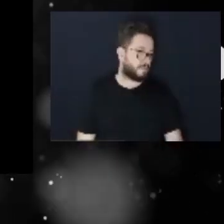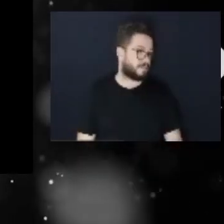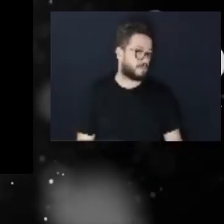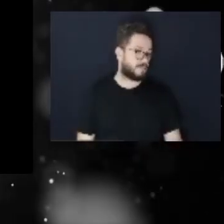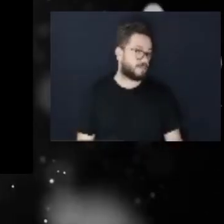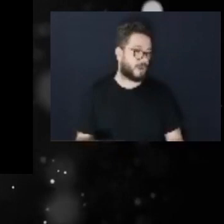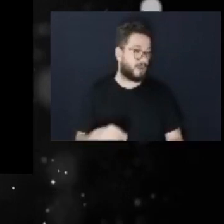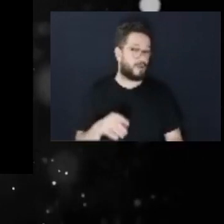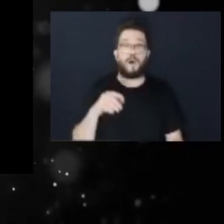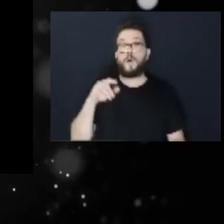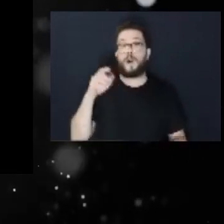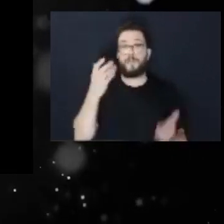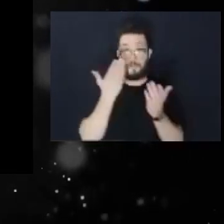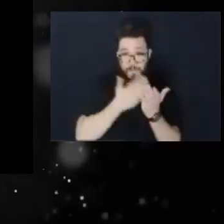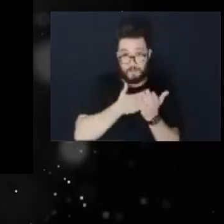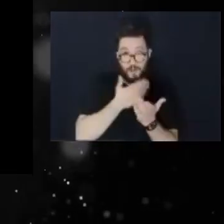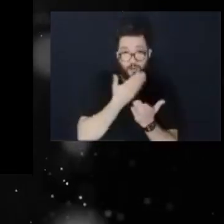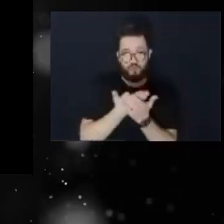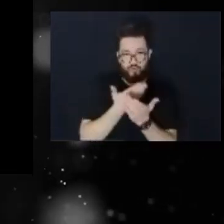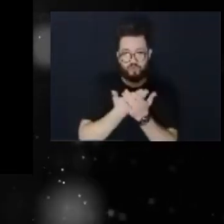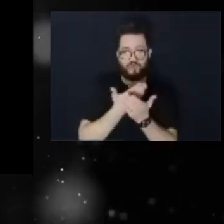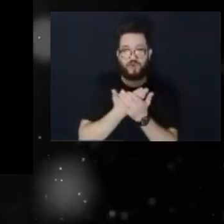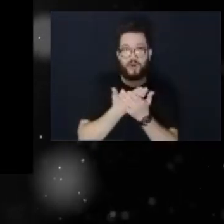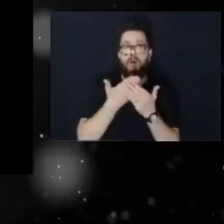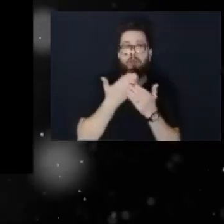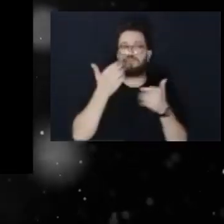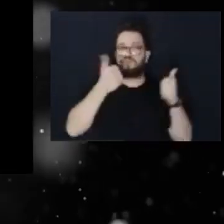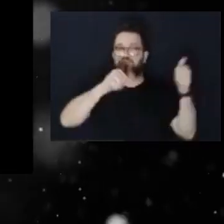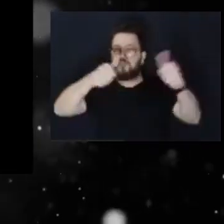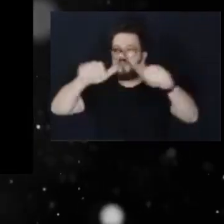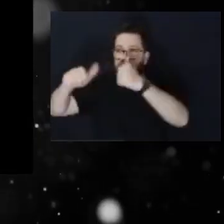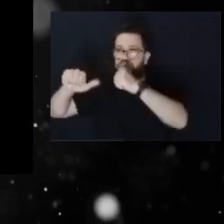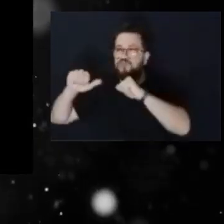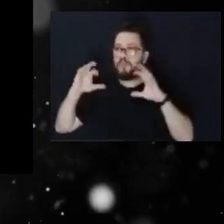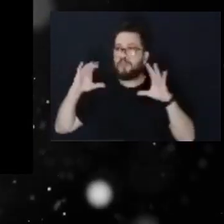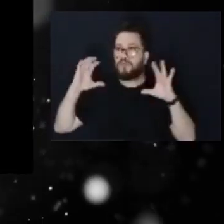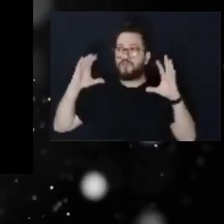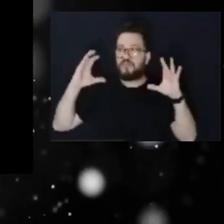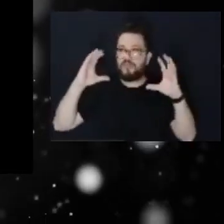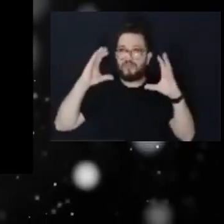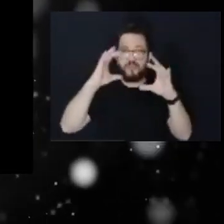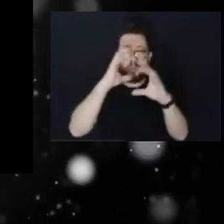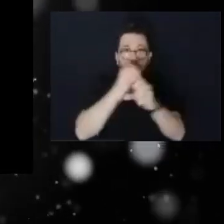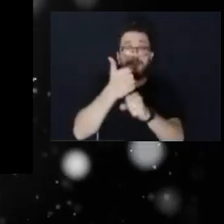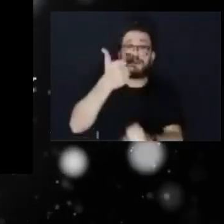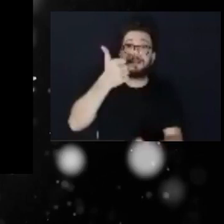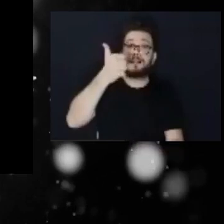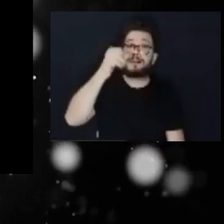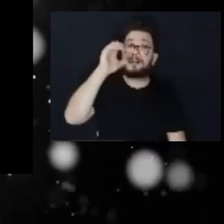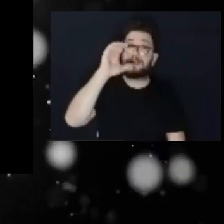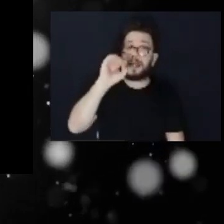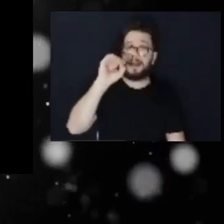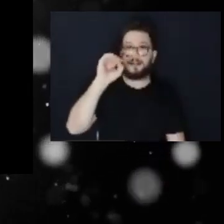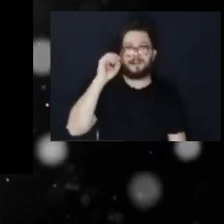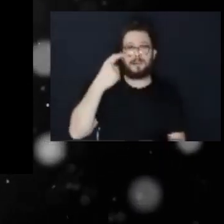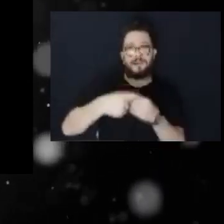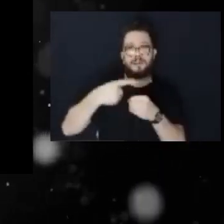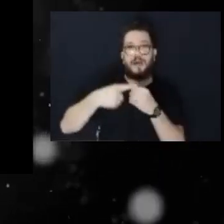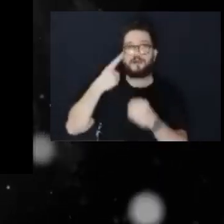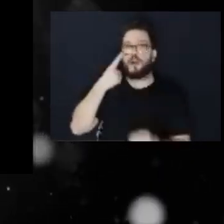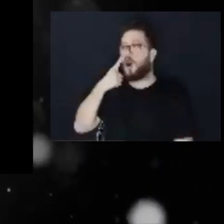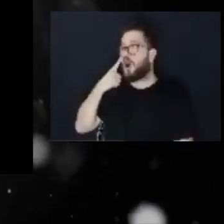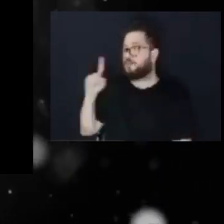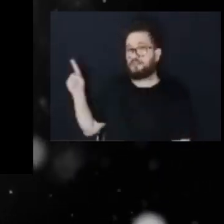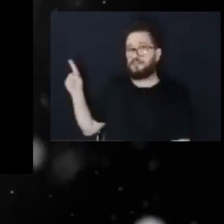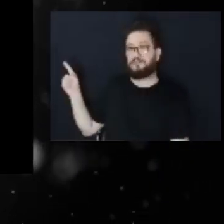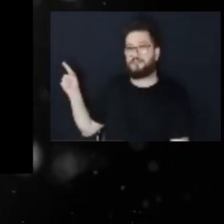cidades: Cascavel, Londrina, Maringá, Toledo, Paranavaí, Guarapuava, Francisco Beltrão, União da Vitória,